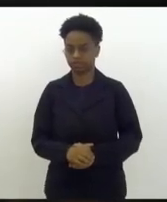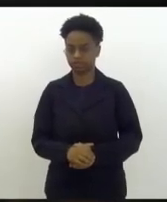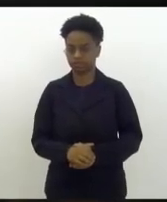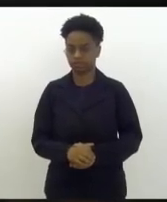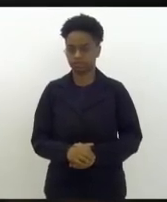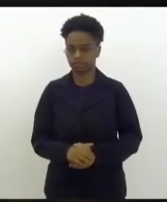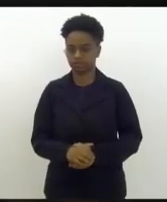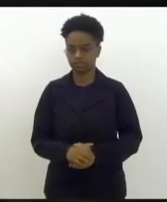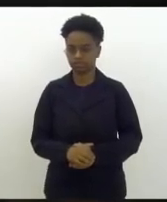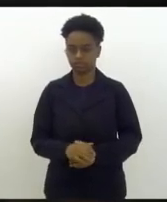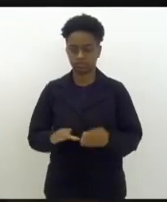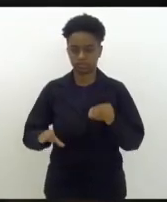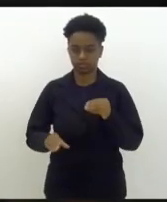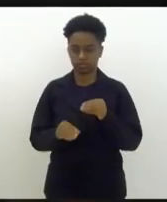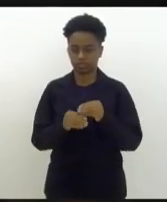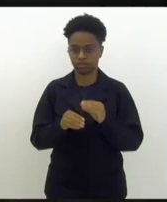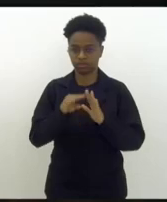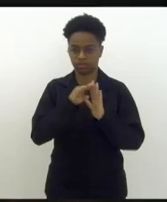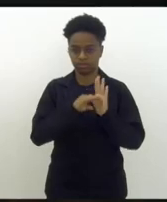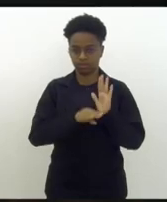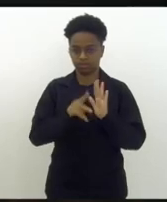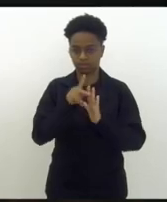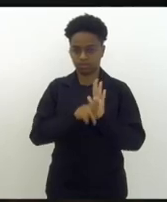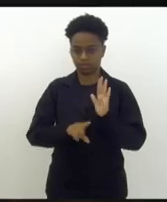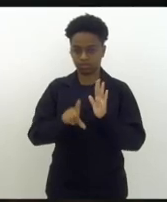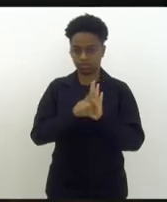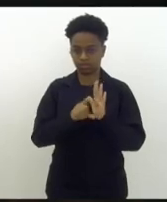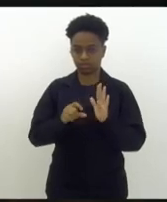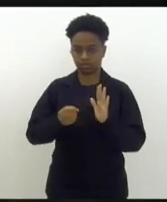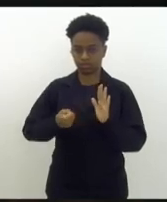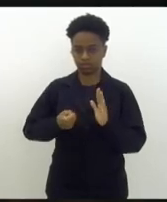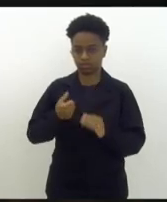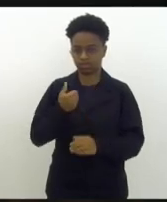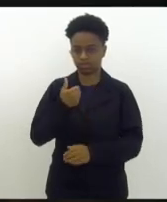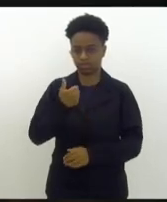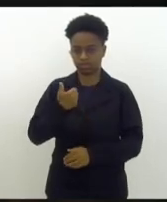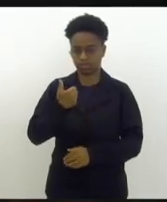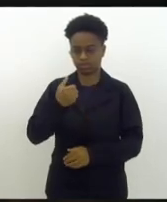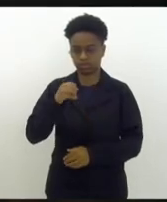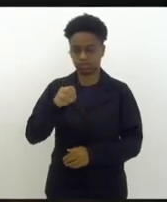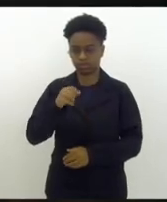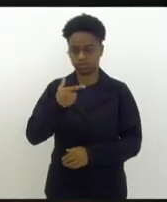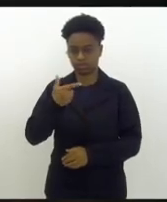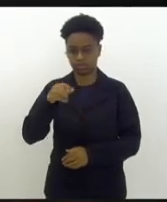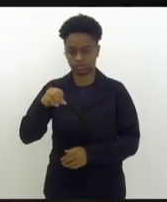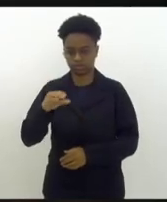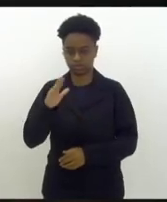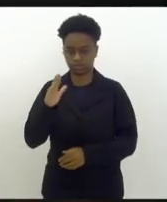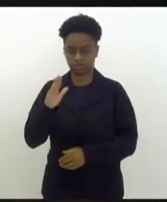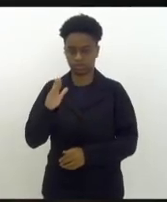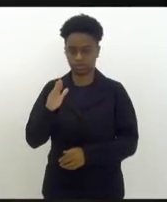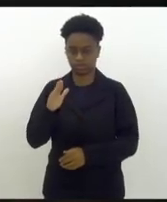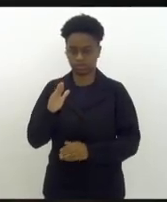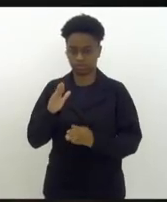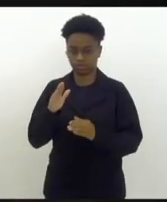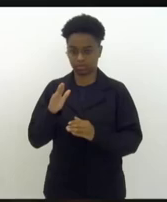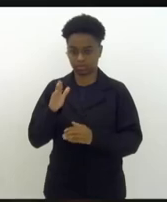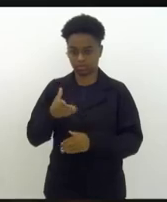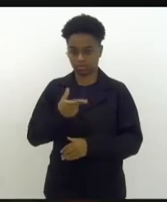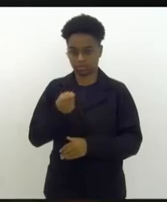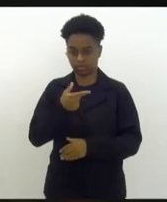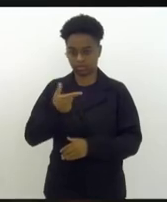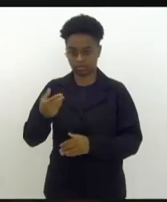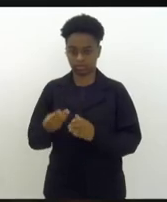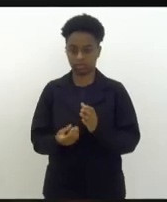inclusão também na ordem do dia do projeto 1029 de 23 de autoria Deputado munir senhores que a própria Manias Como